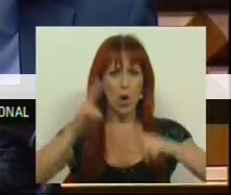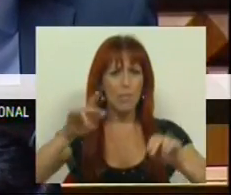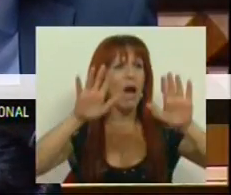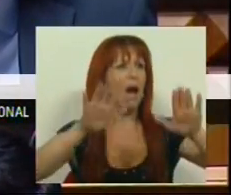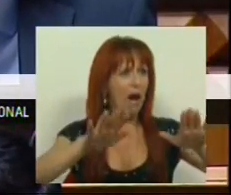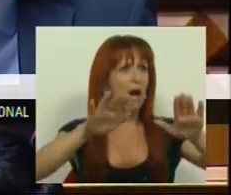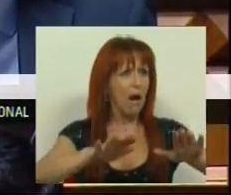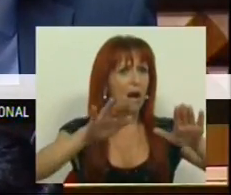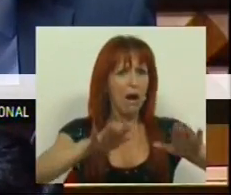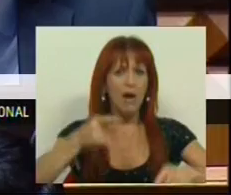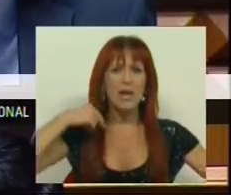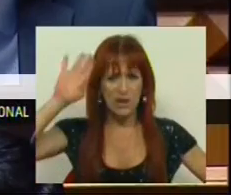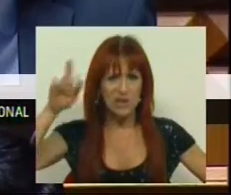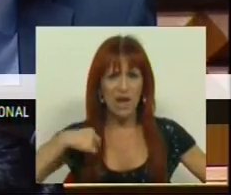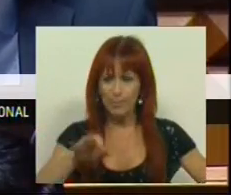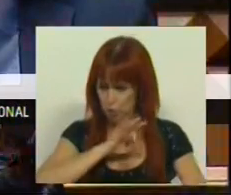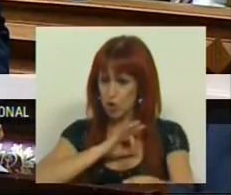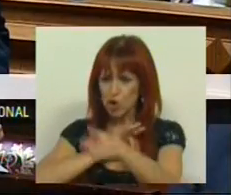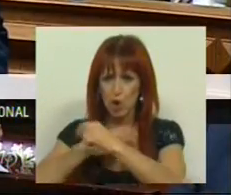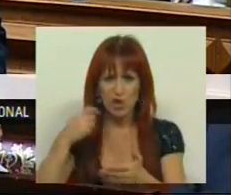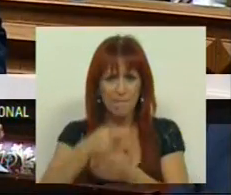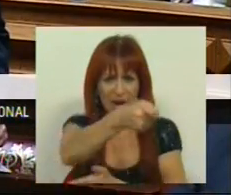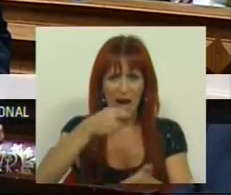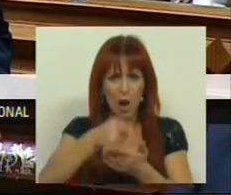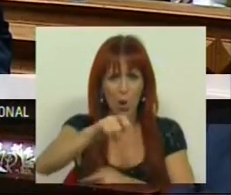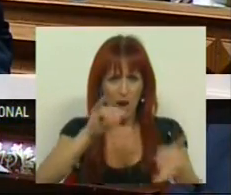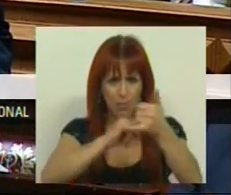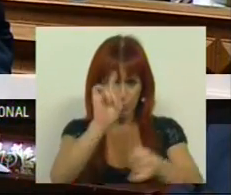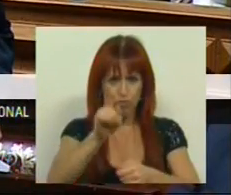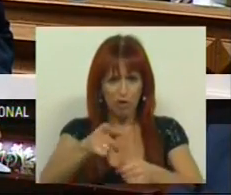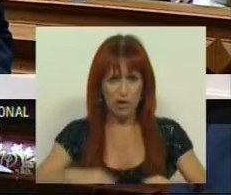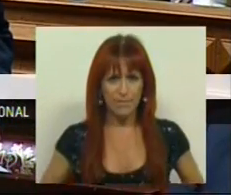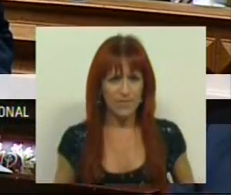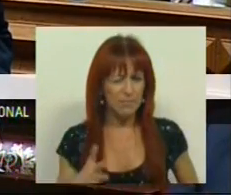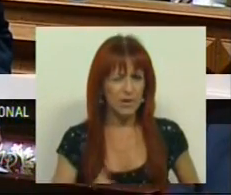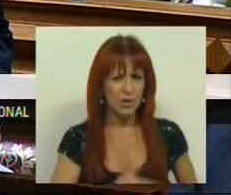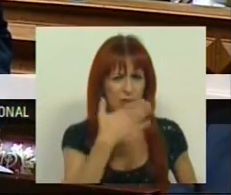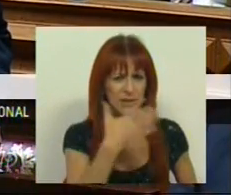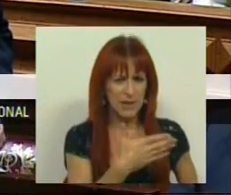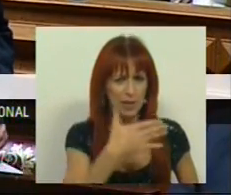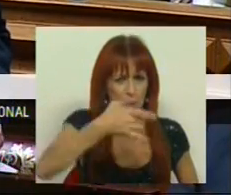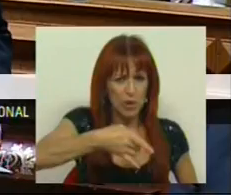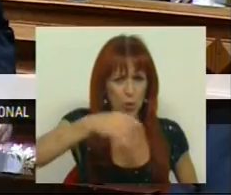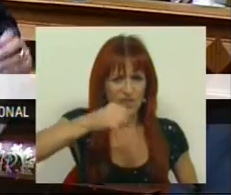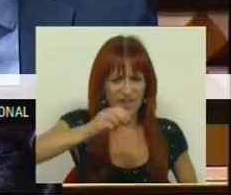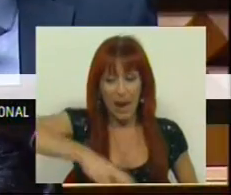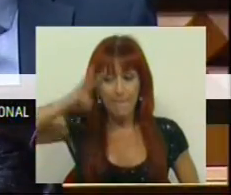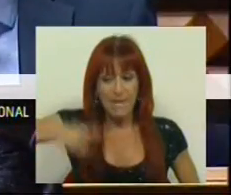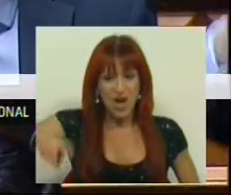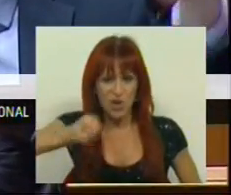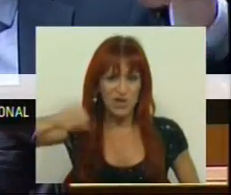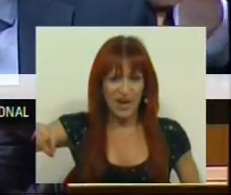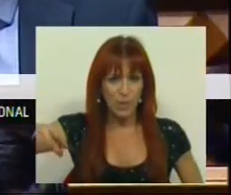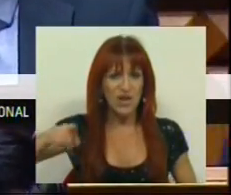está parada. E sabe quanto é que os senhores já pagaram ao concessionário? Cerca de 190 milhões de